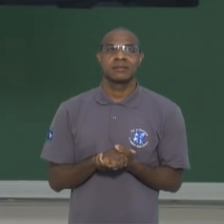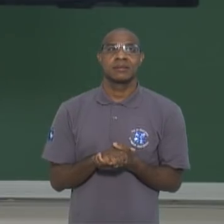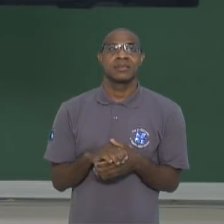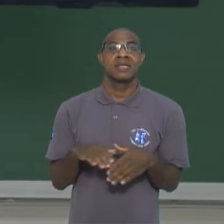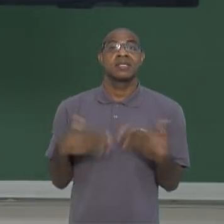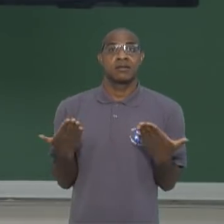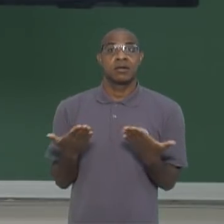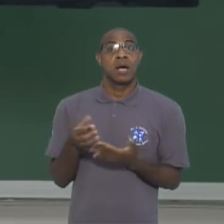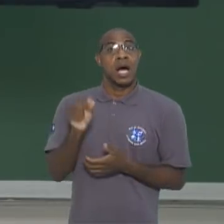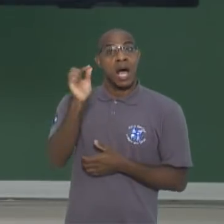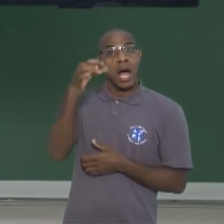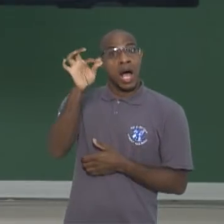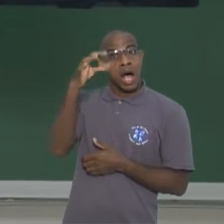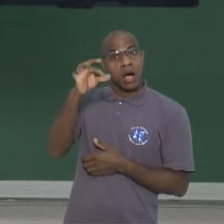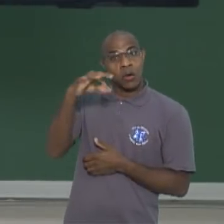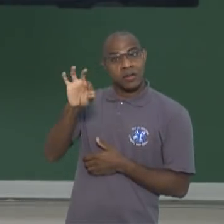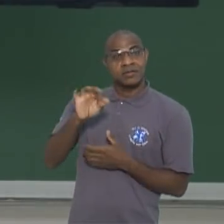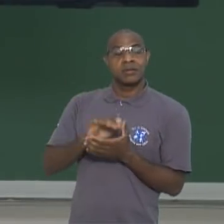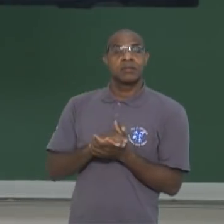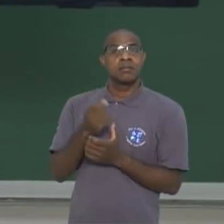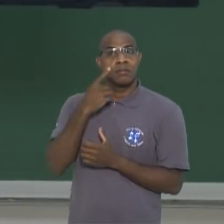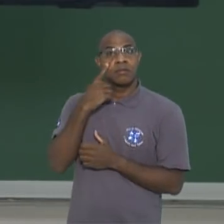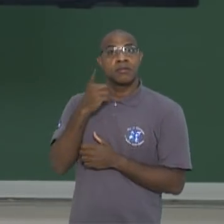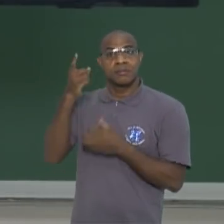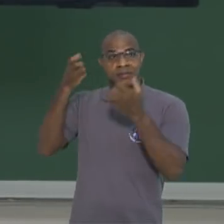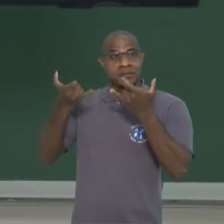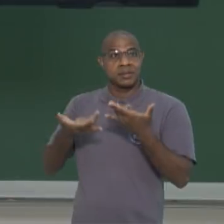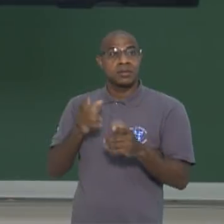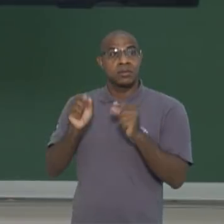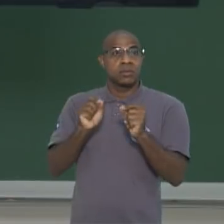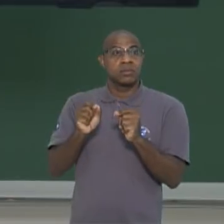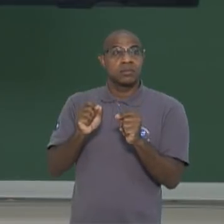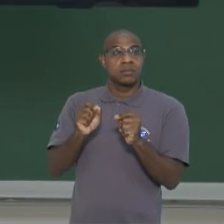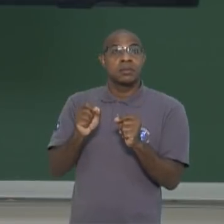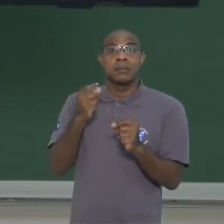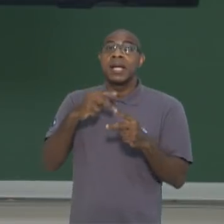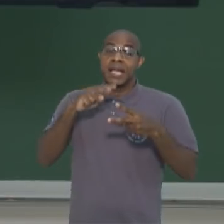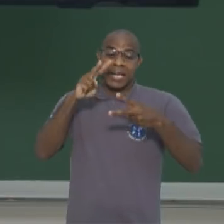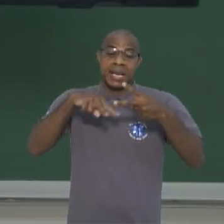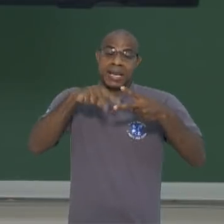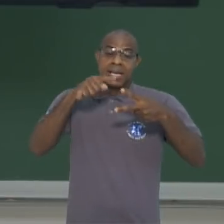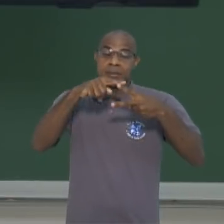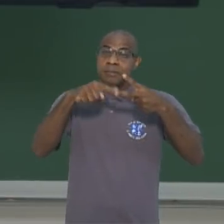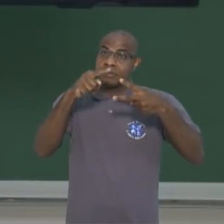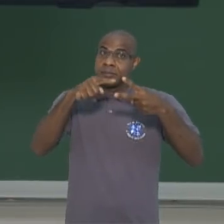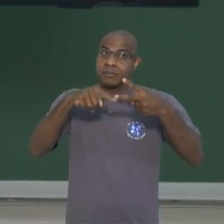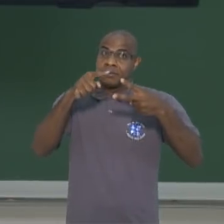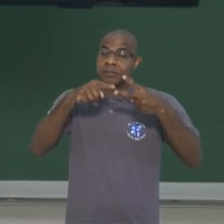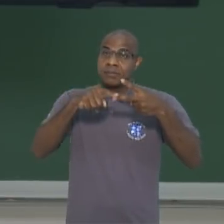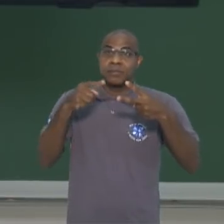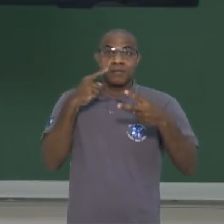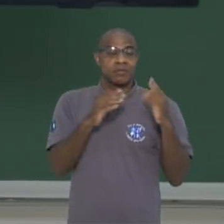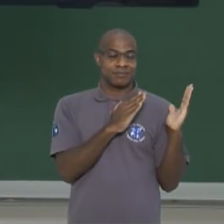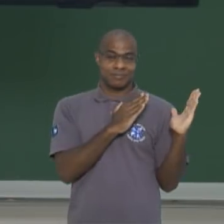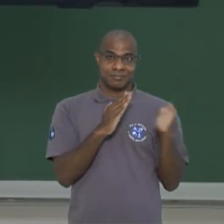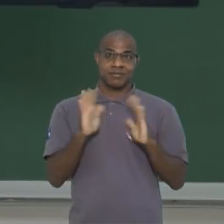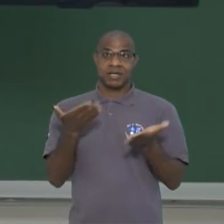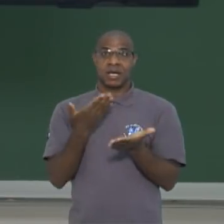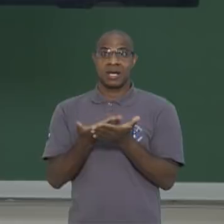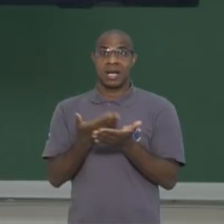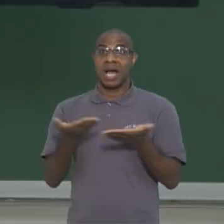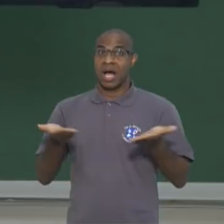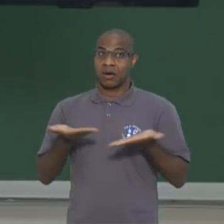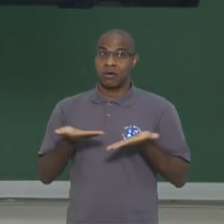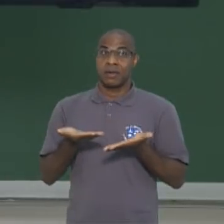Então vamos à correção da atividade 1. Como eu falei para vocês, consistia em vocês lerem as duas questões e de acordo com o que a gente viu até agora no momento na